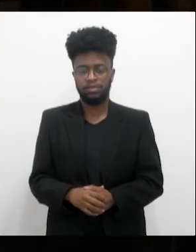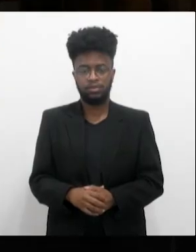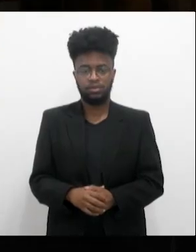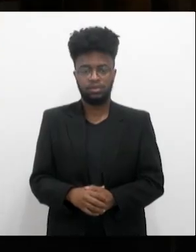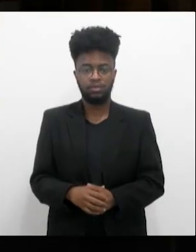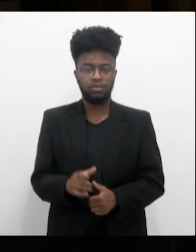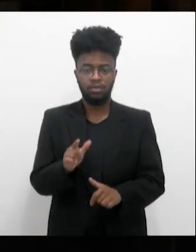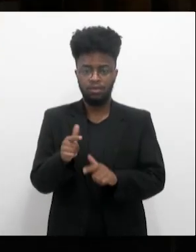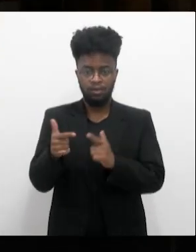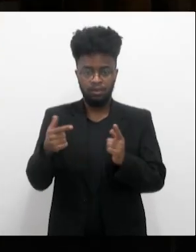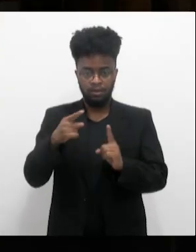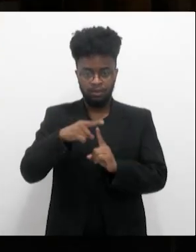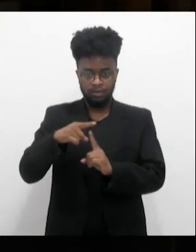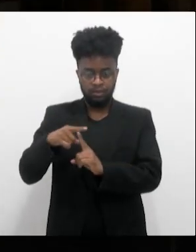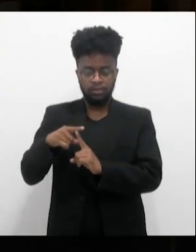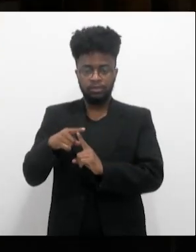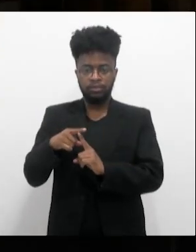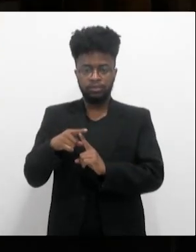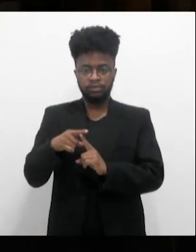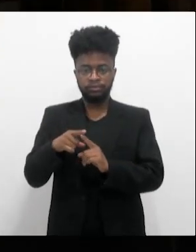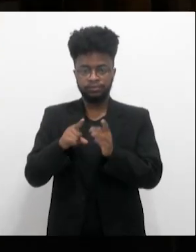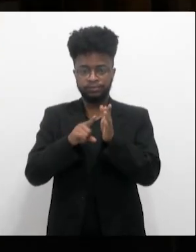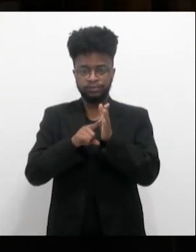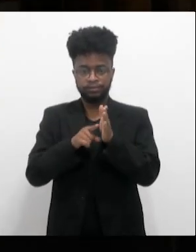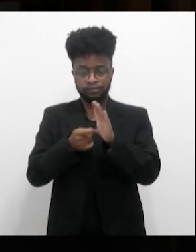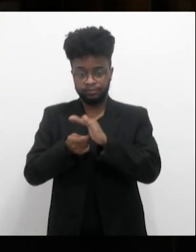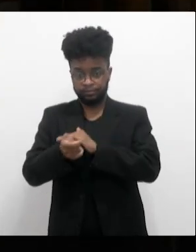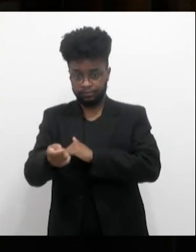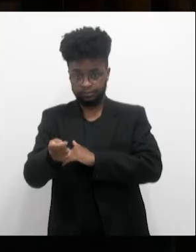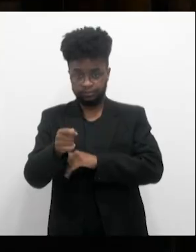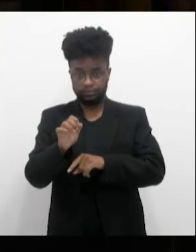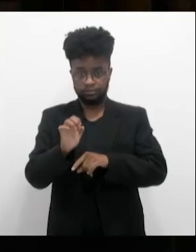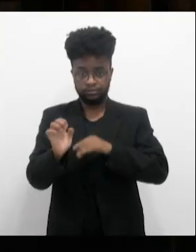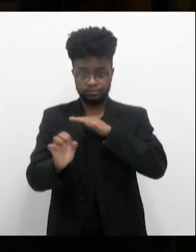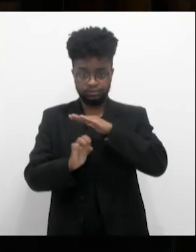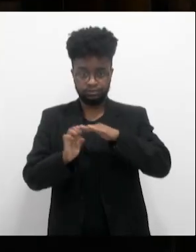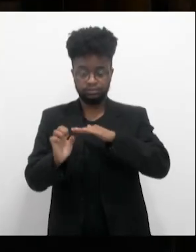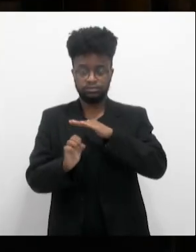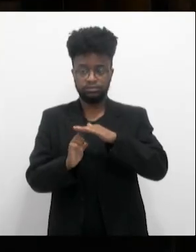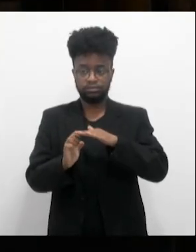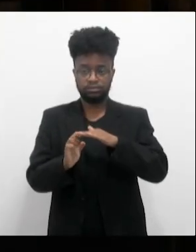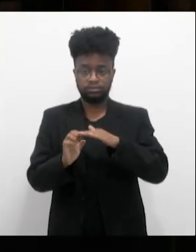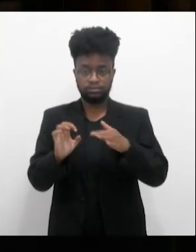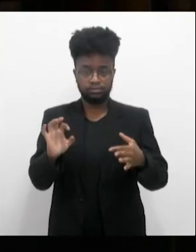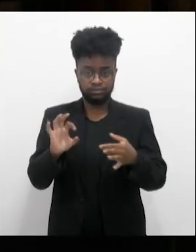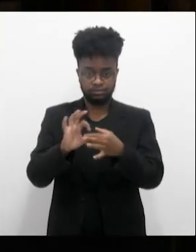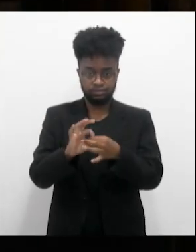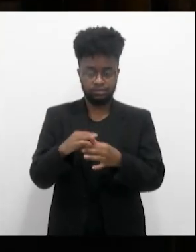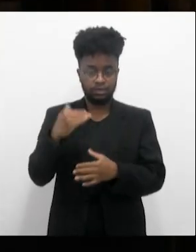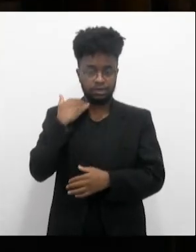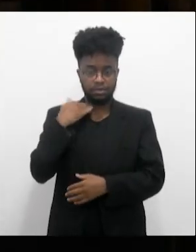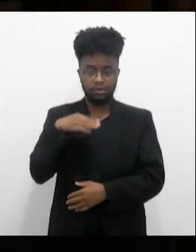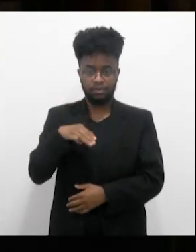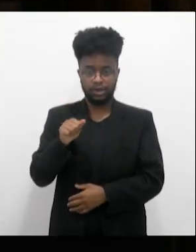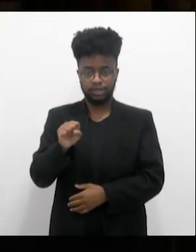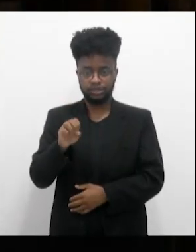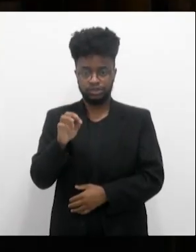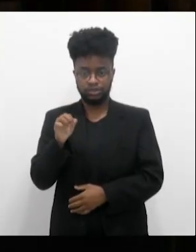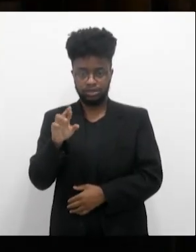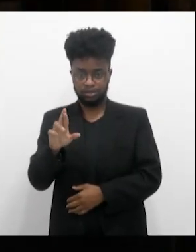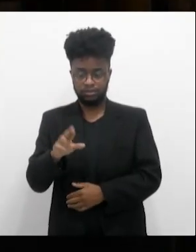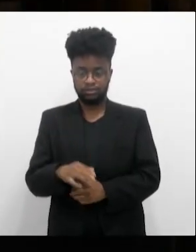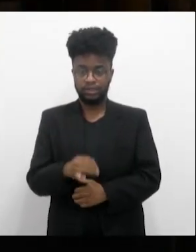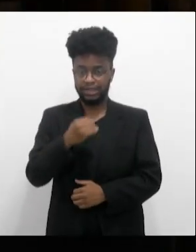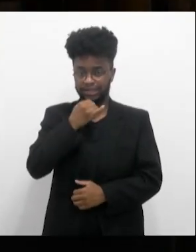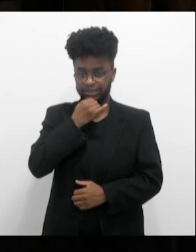ativos foram investidos em empresas que são ligadas ao Banco Master,